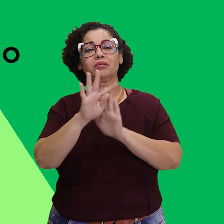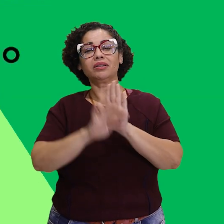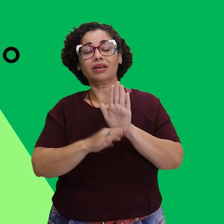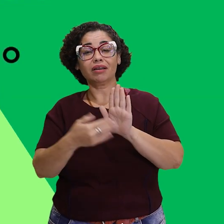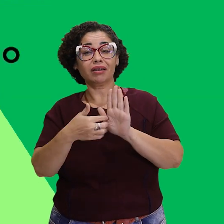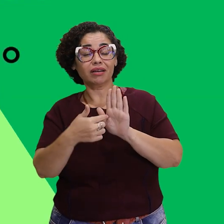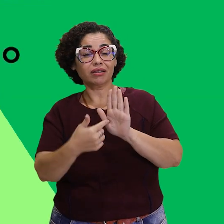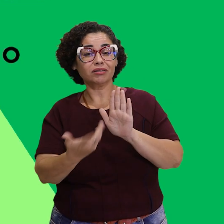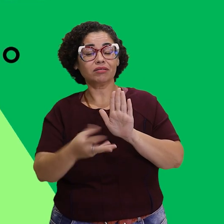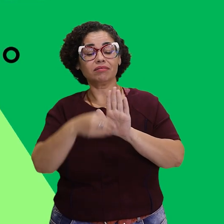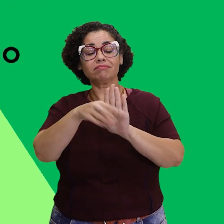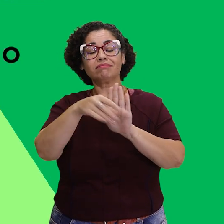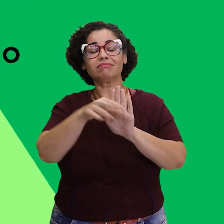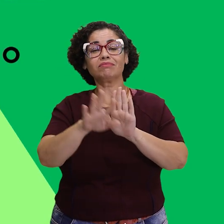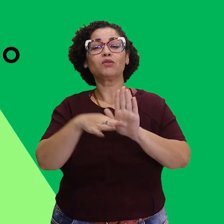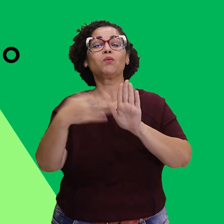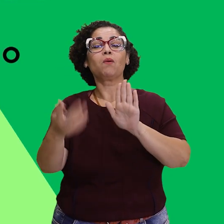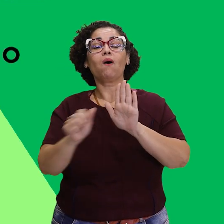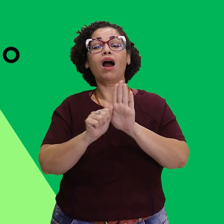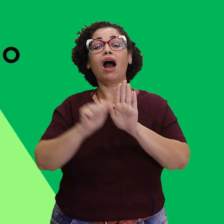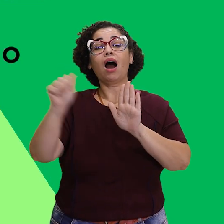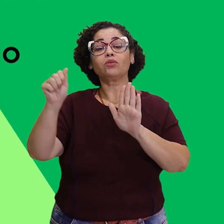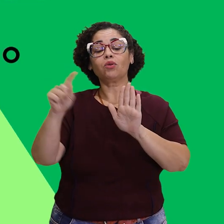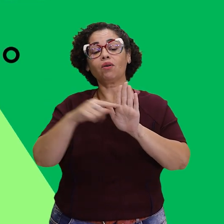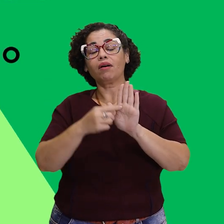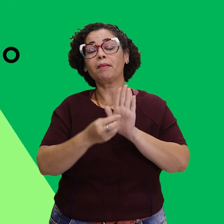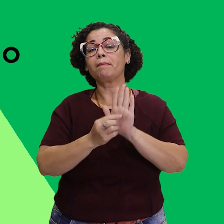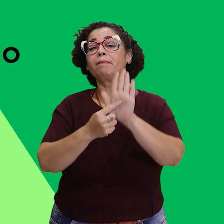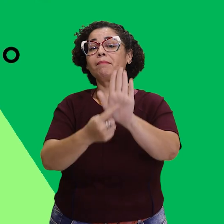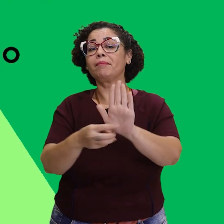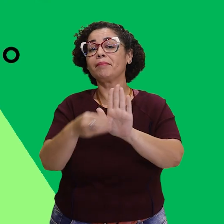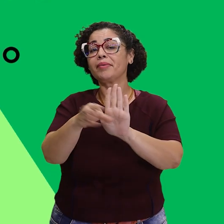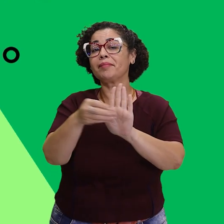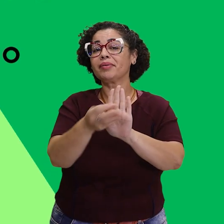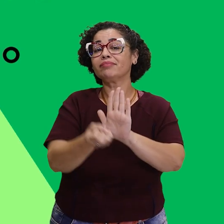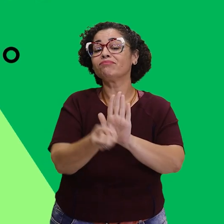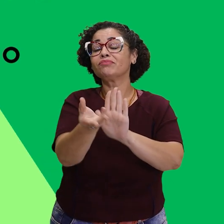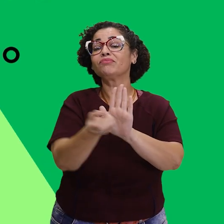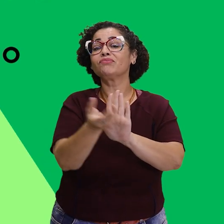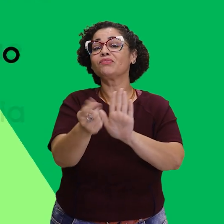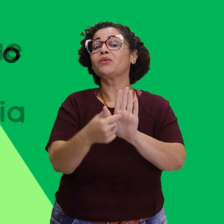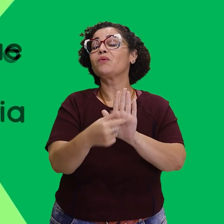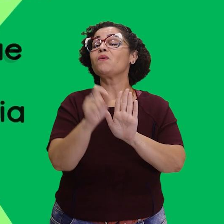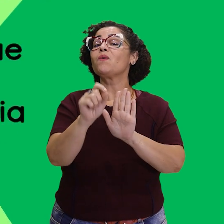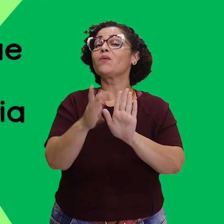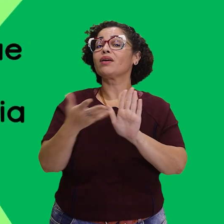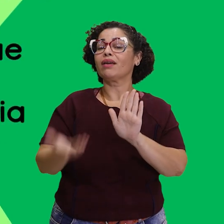propósito do texto e qual mensagem o autor deseja transmitir.